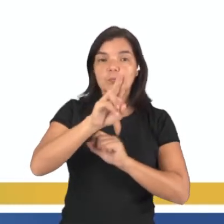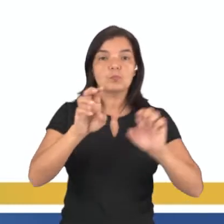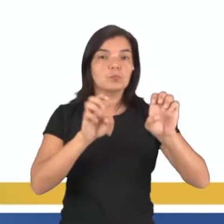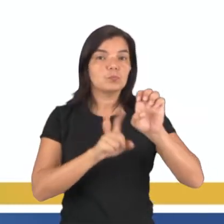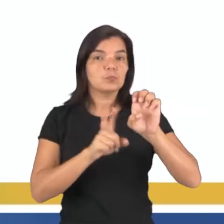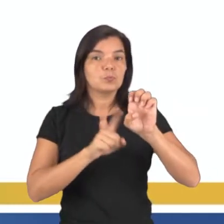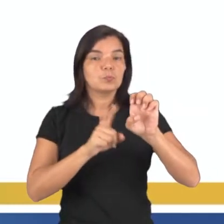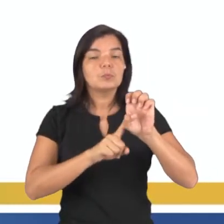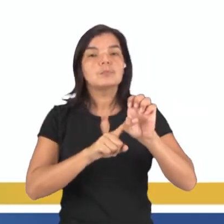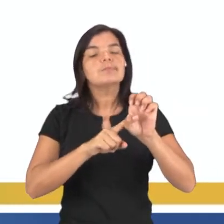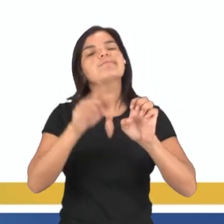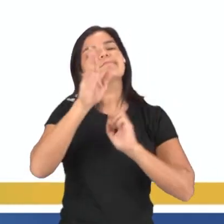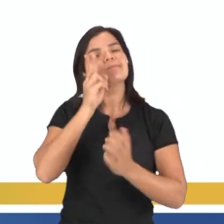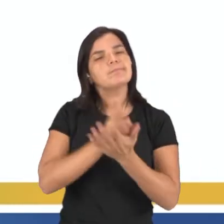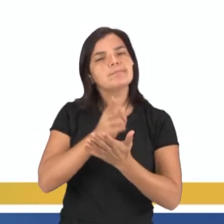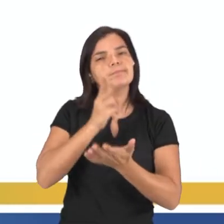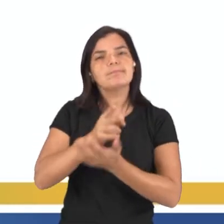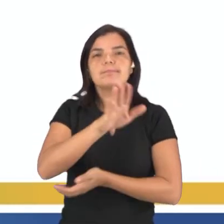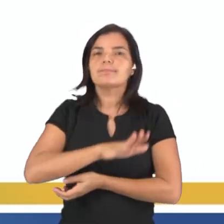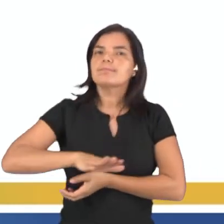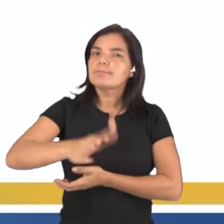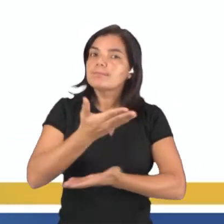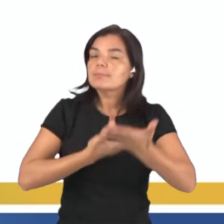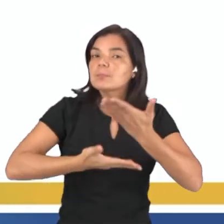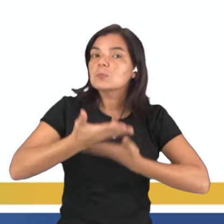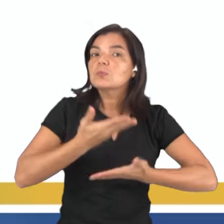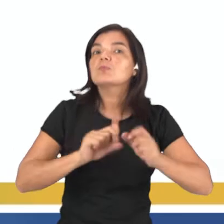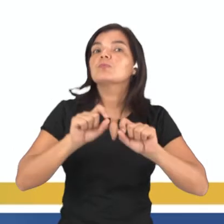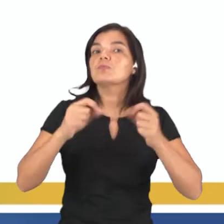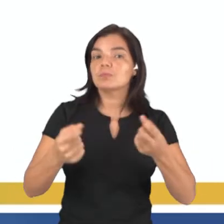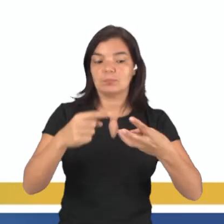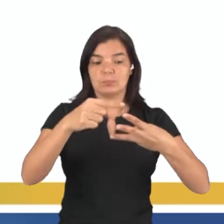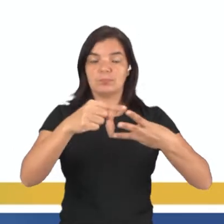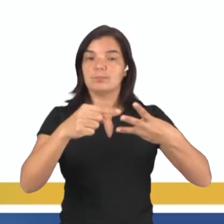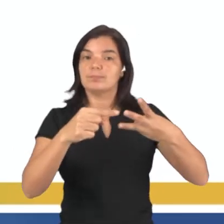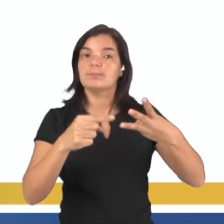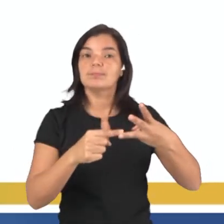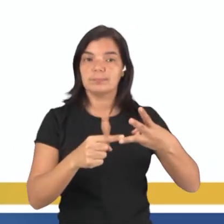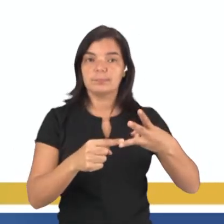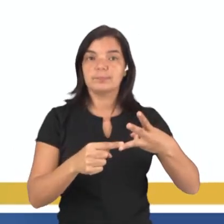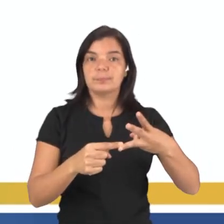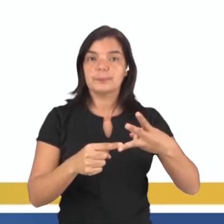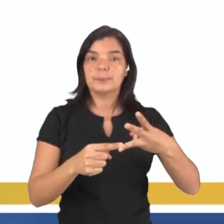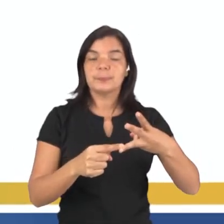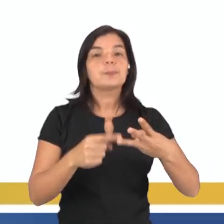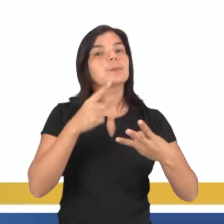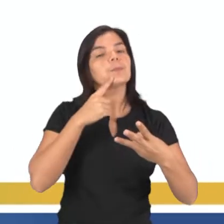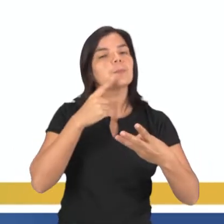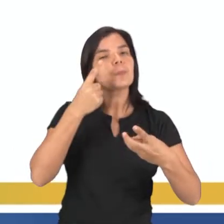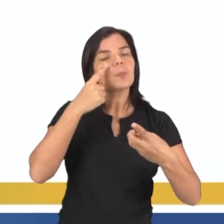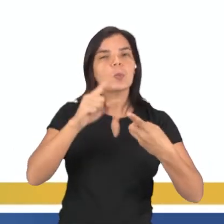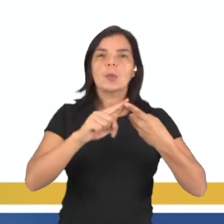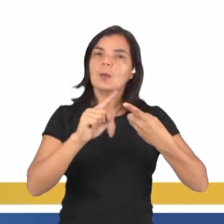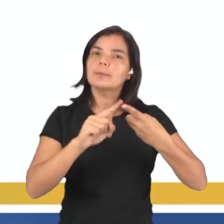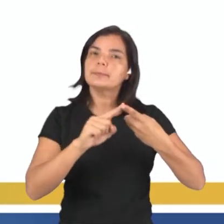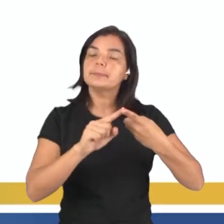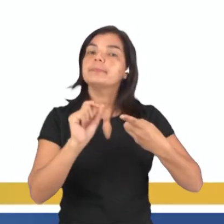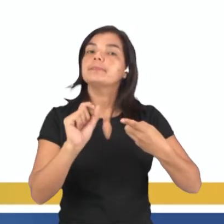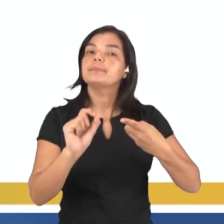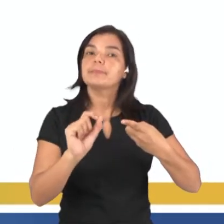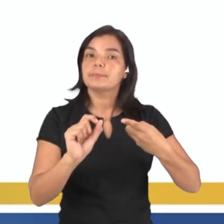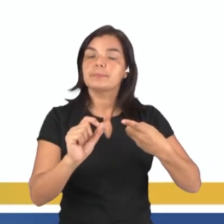escala estão geralmente relacionadas a 3 situações. Vamos lá, no primeiro